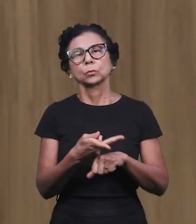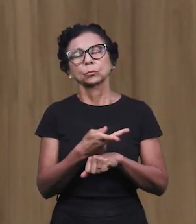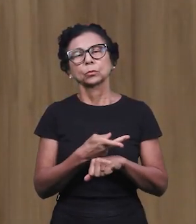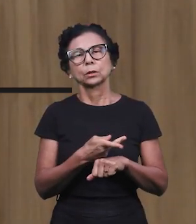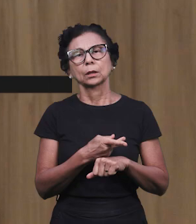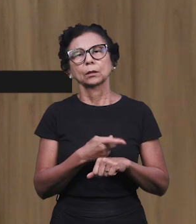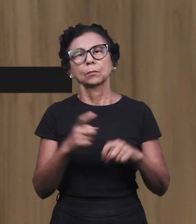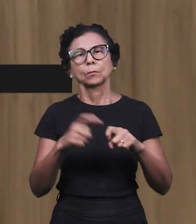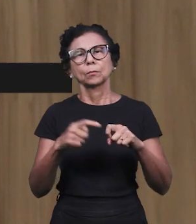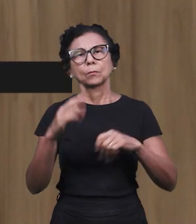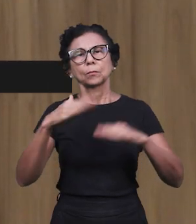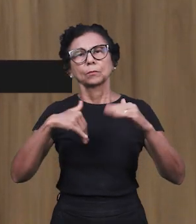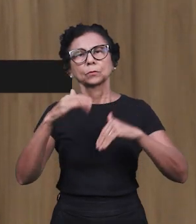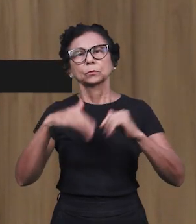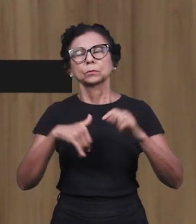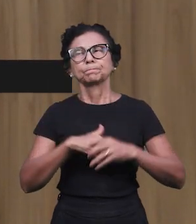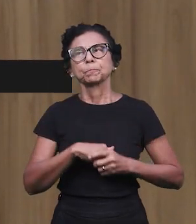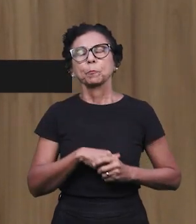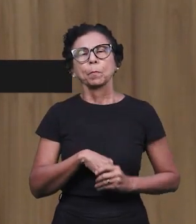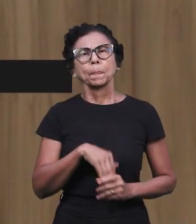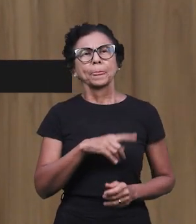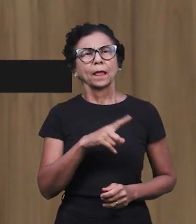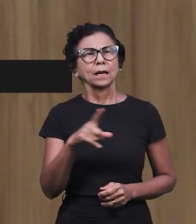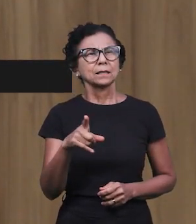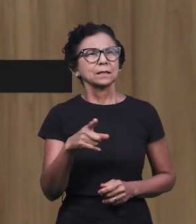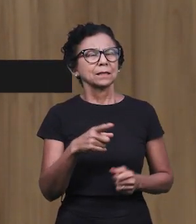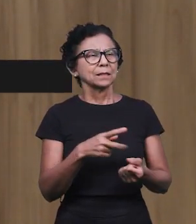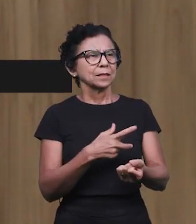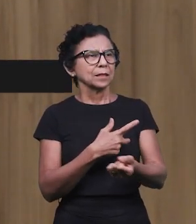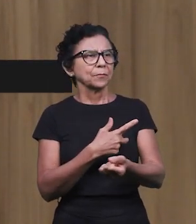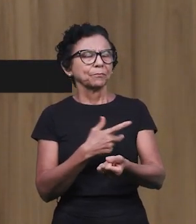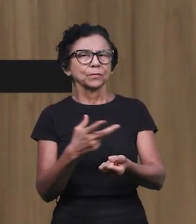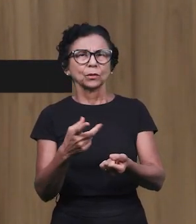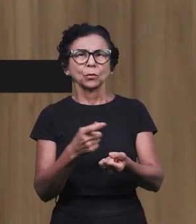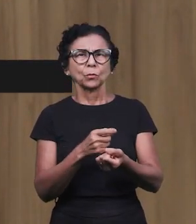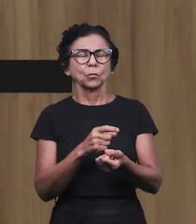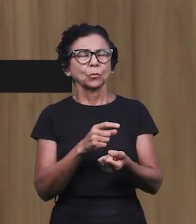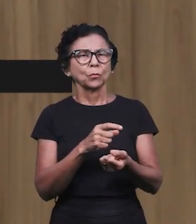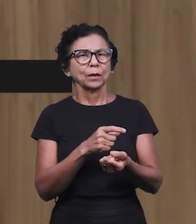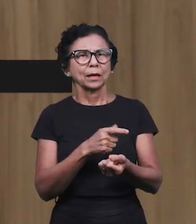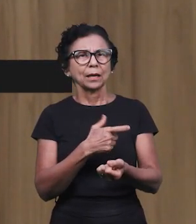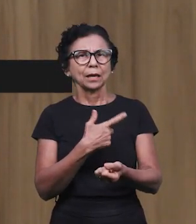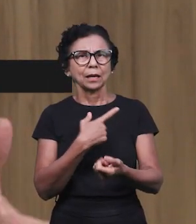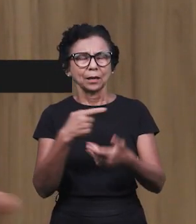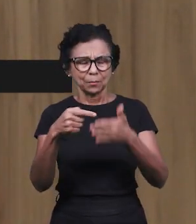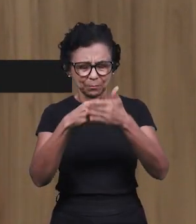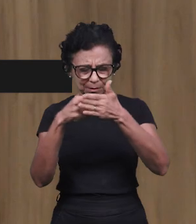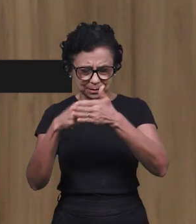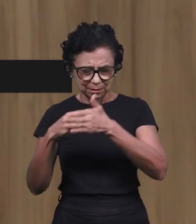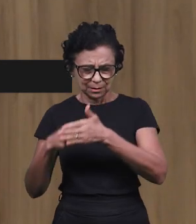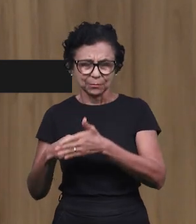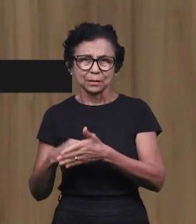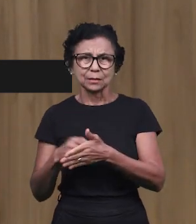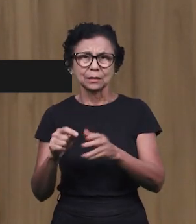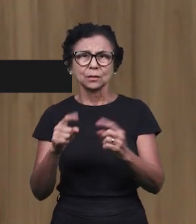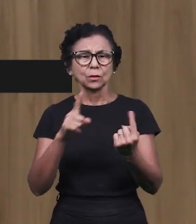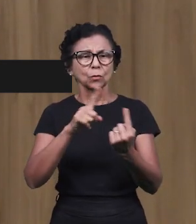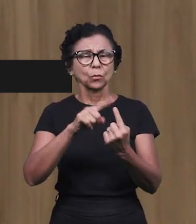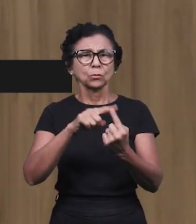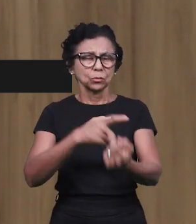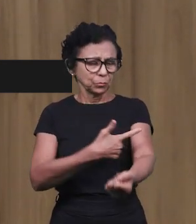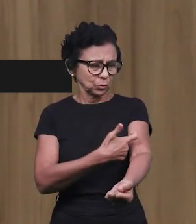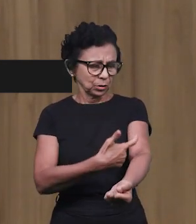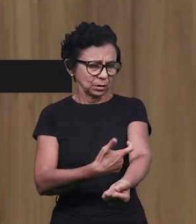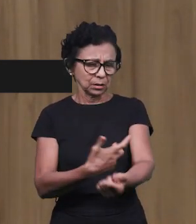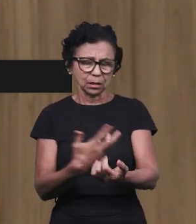de rotina, qual assim o tipo de exame que pode identificar? Ou é simplesmente pela